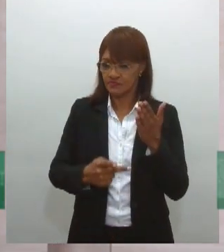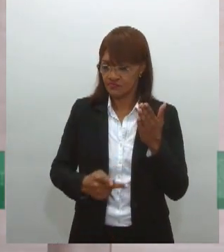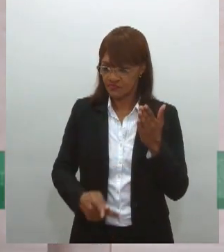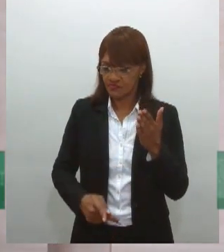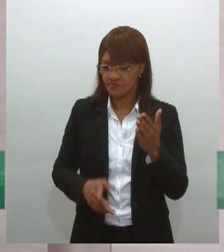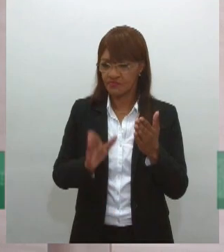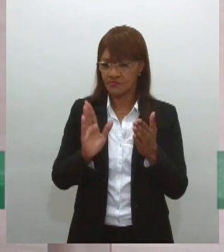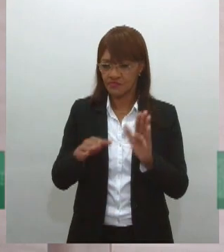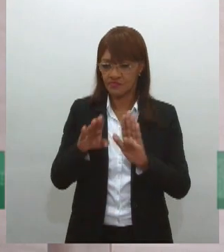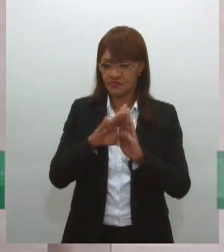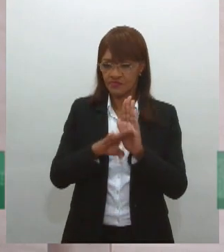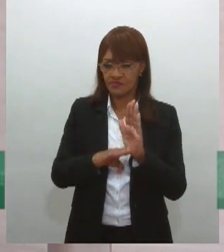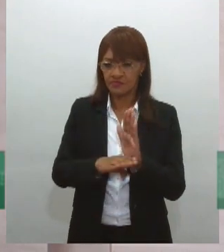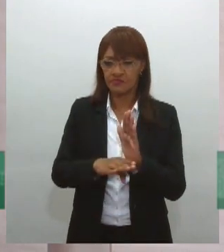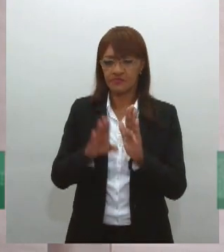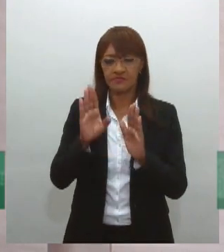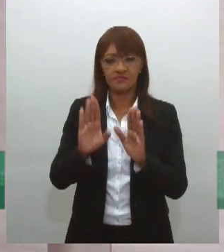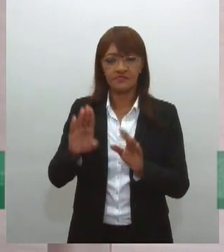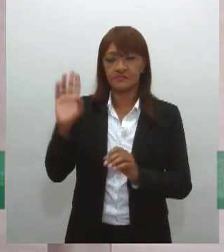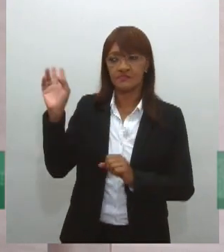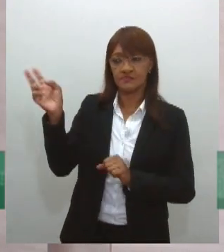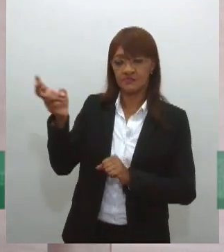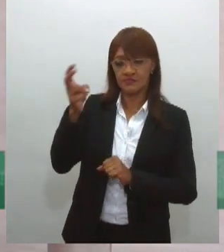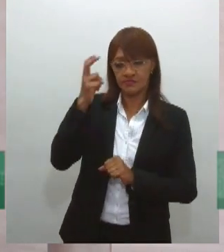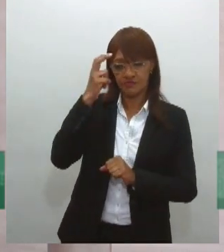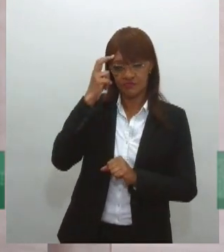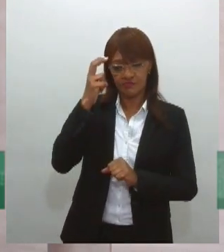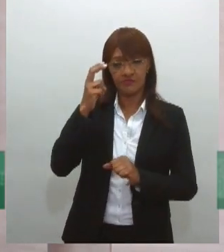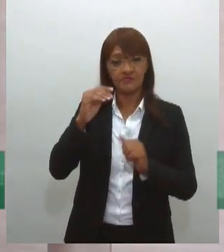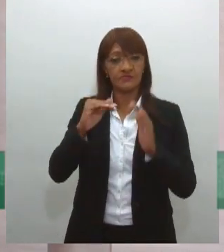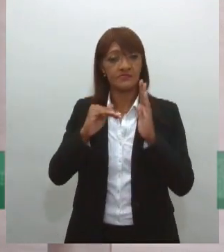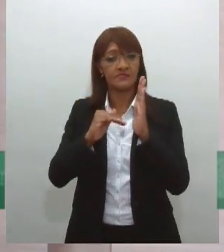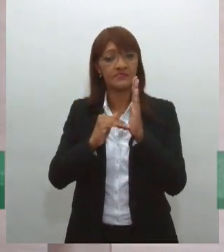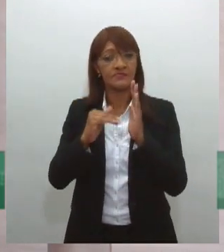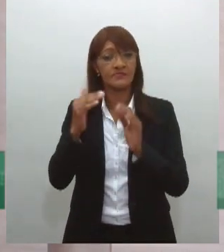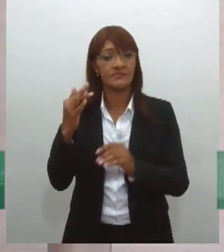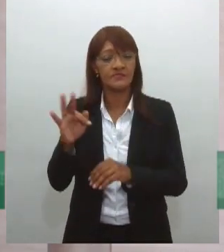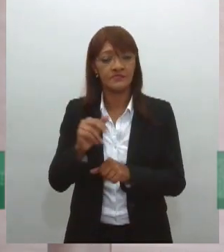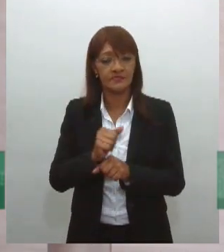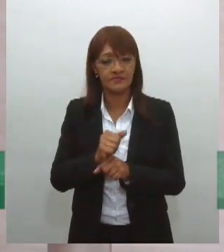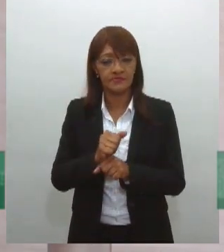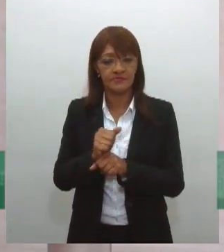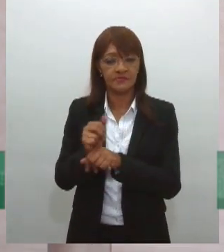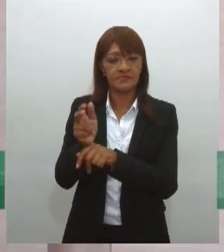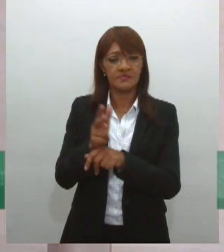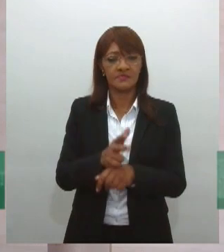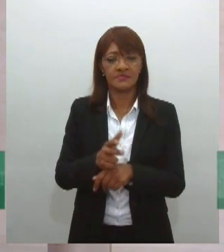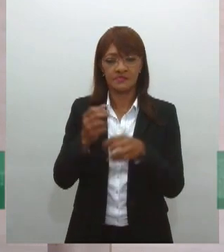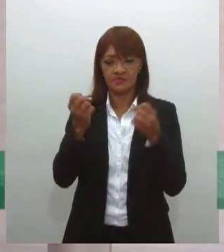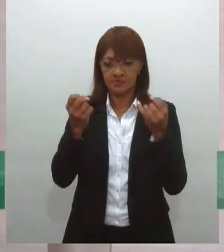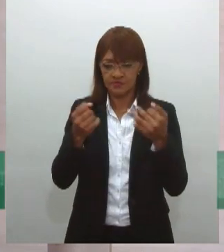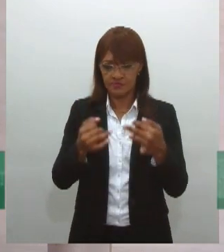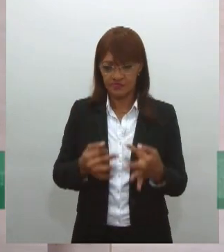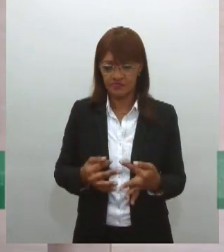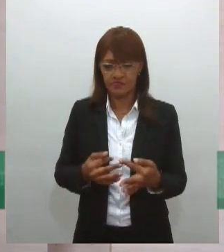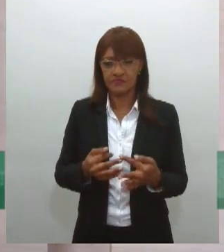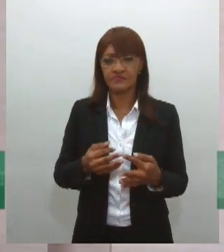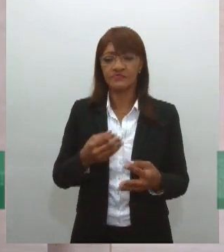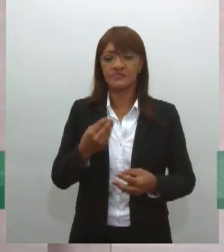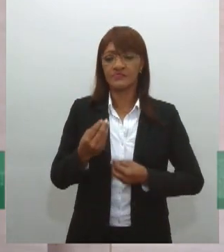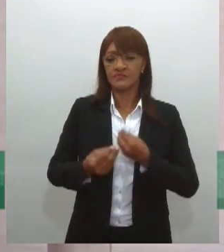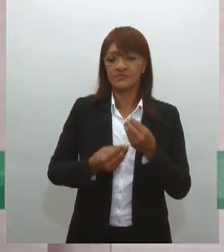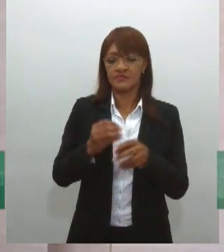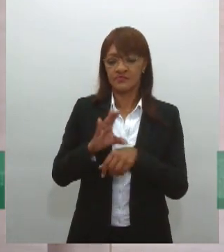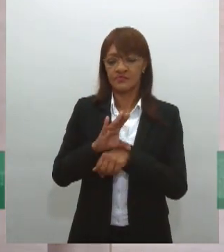Sistema Nacional de Cultura, no Senado Federal. Ele fez um vídeo exclusivo para a gente e falou sobre a previsão constitucional